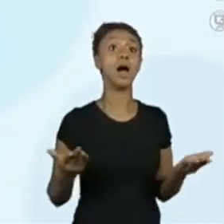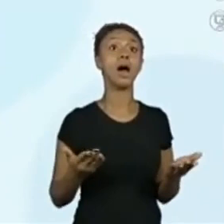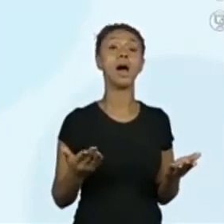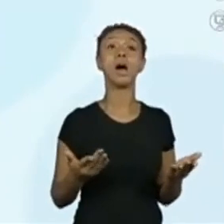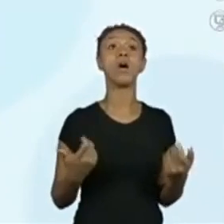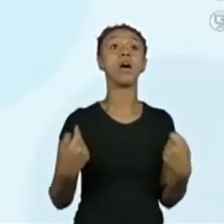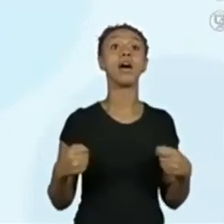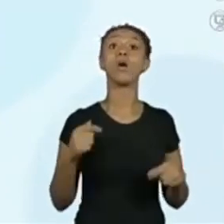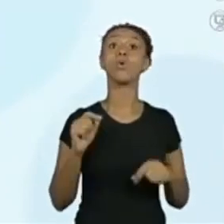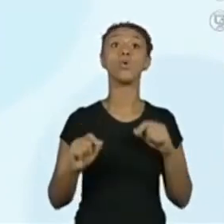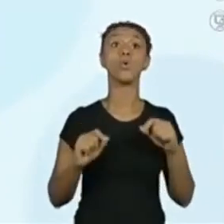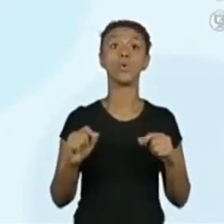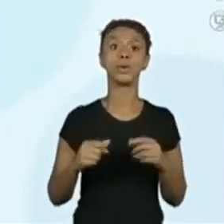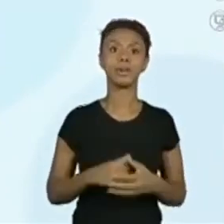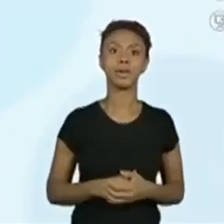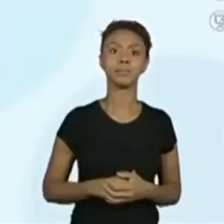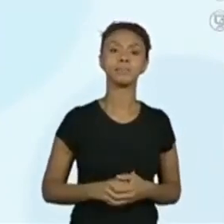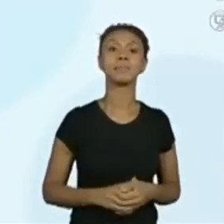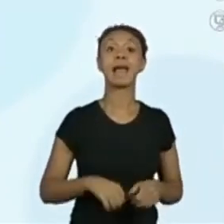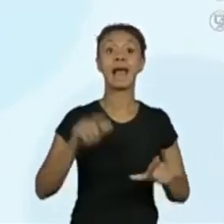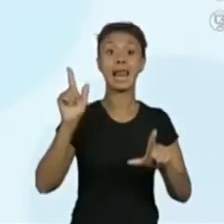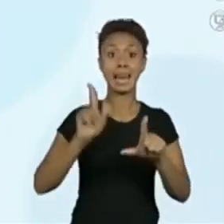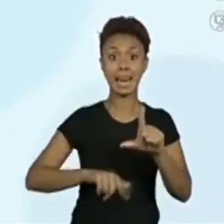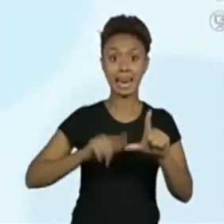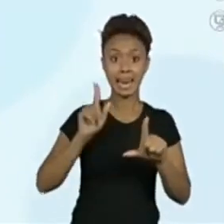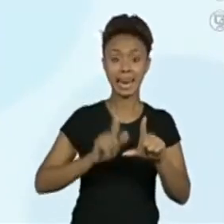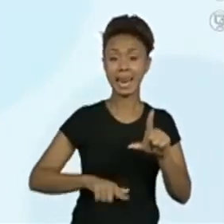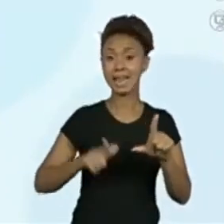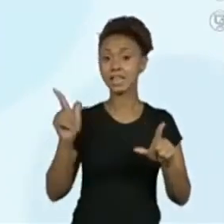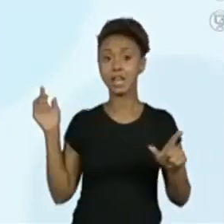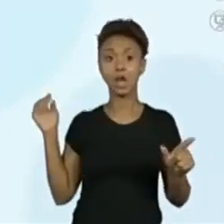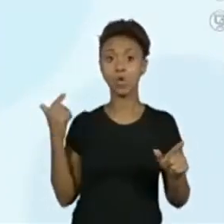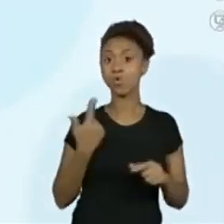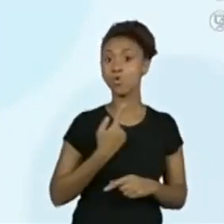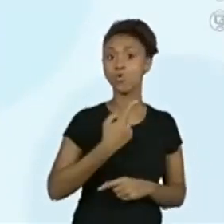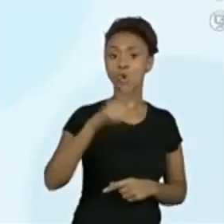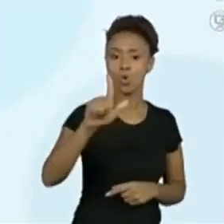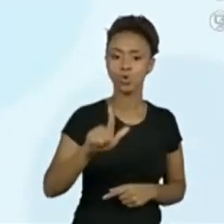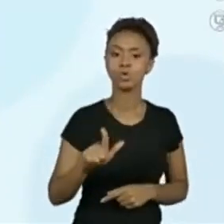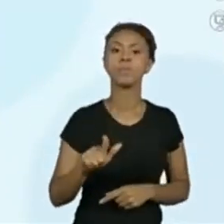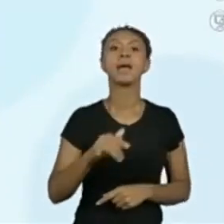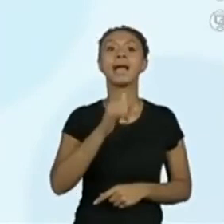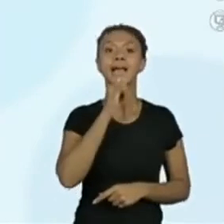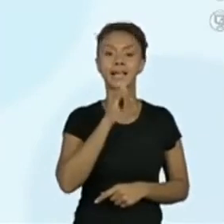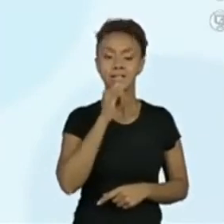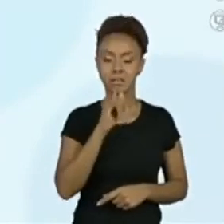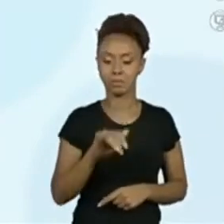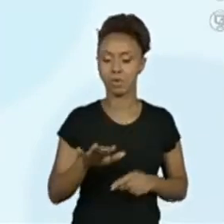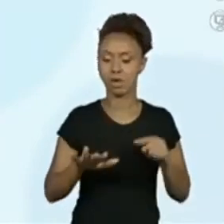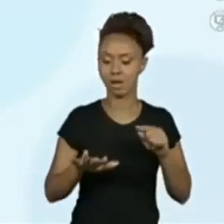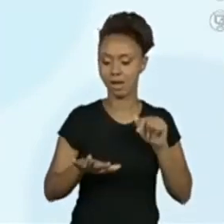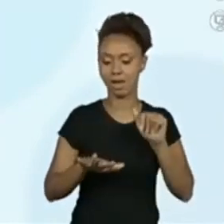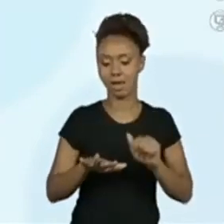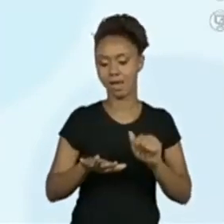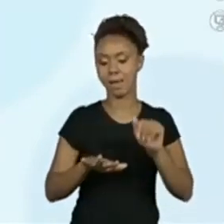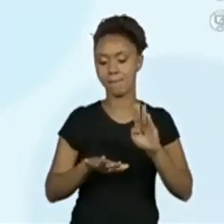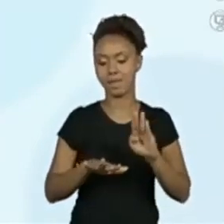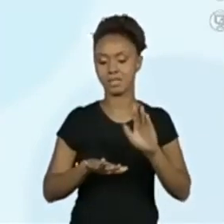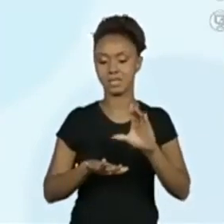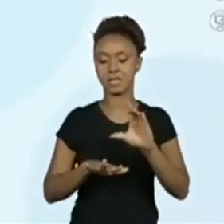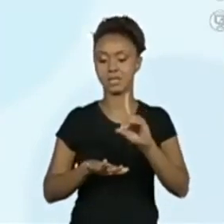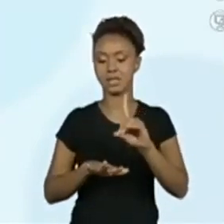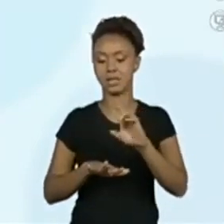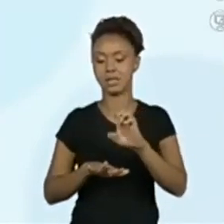usar a última letra recitada, certo? Então, usar a última letra recitada. Isso, que no caso nosso,